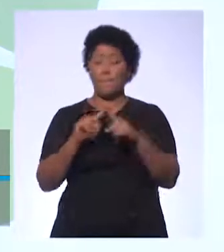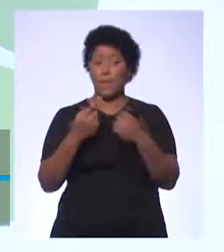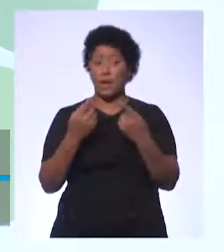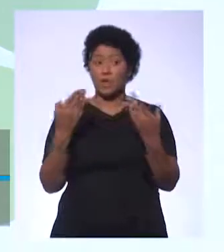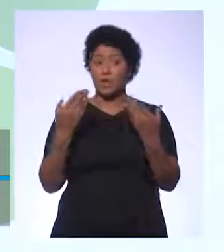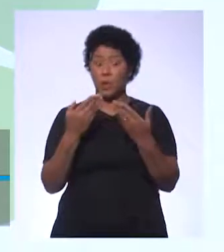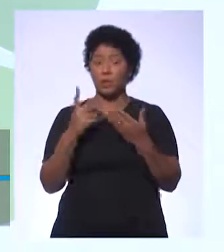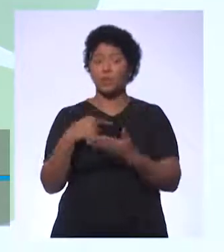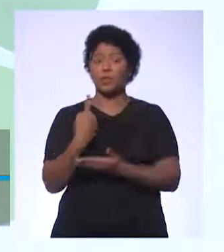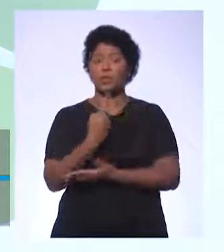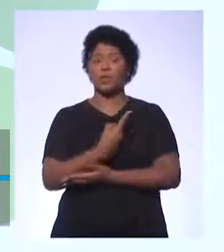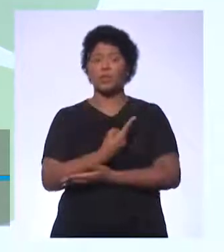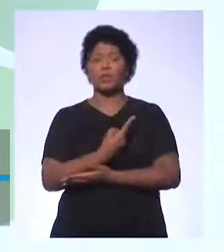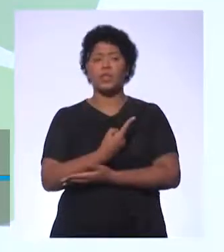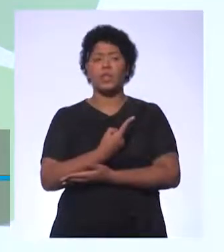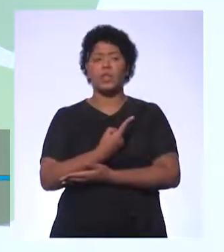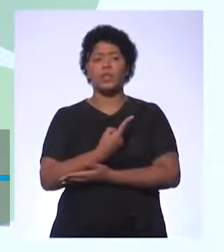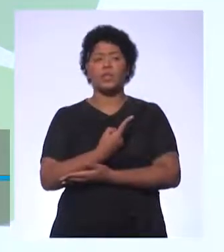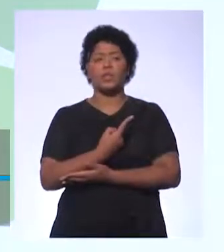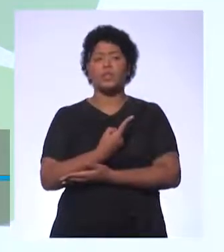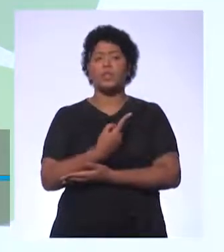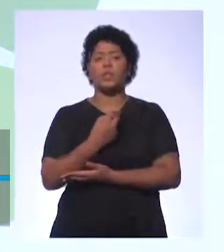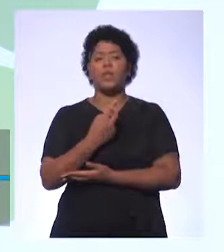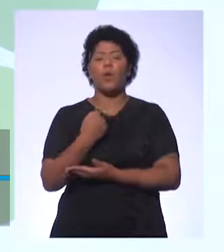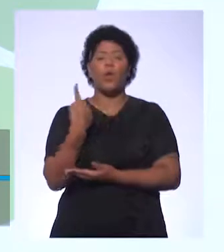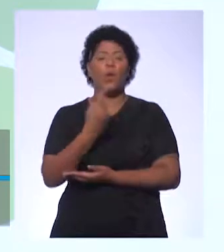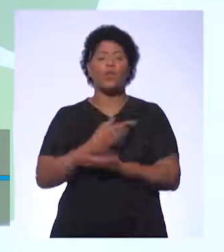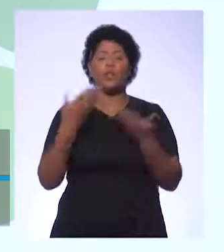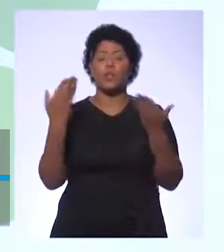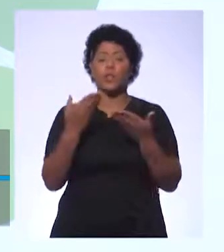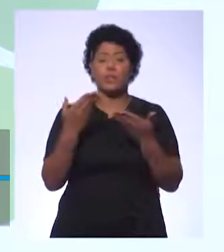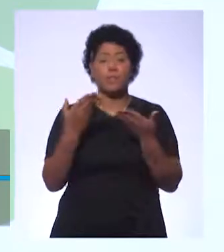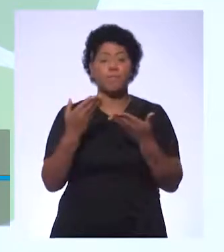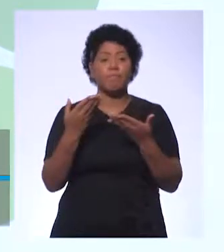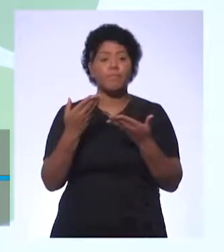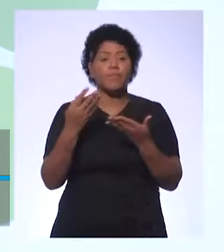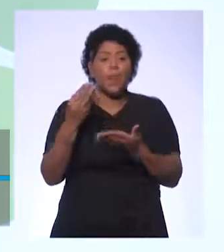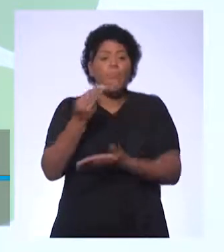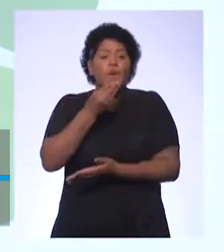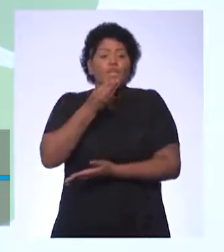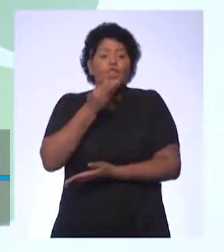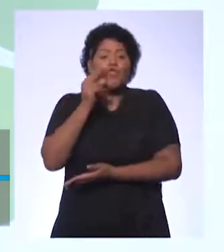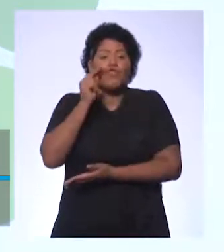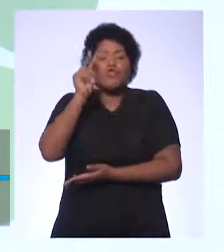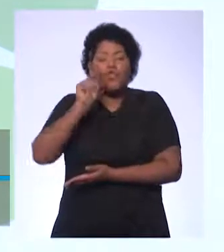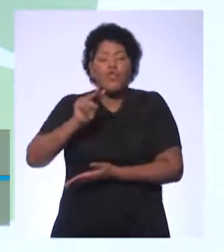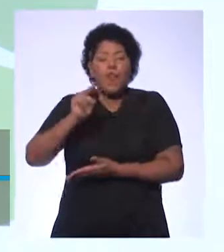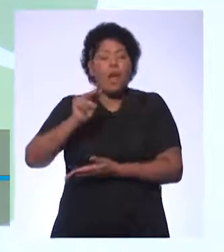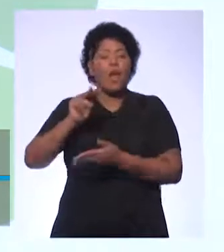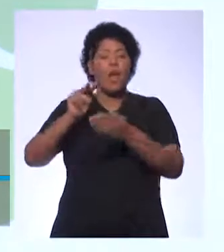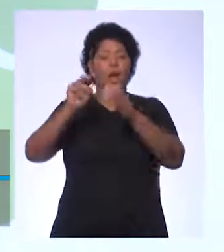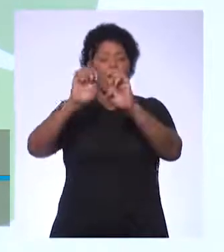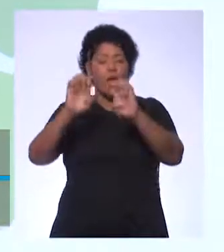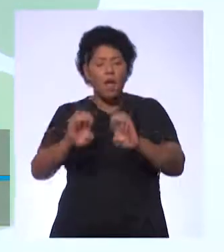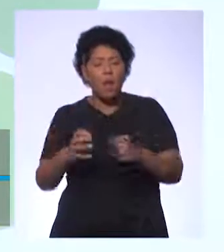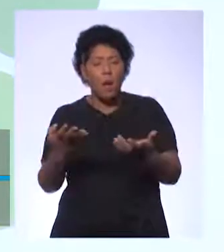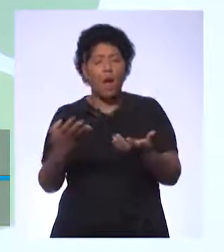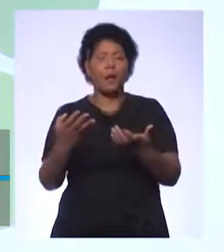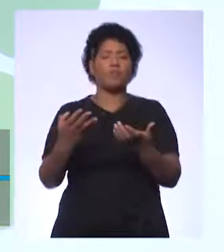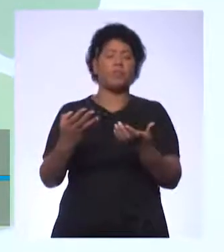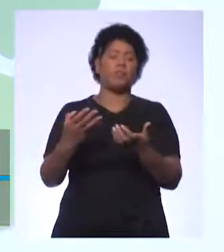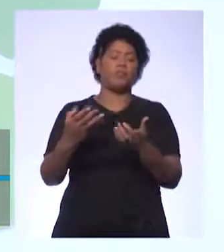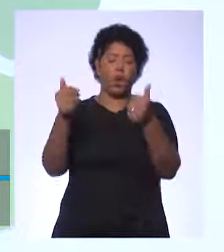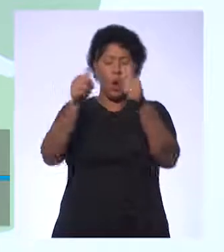oportunidade de experimentar obras como essas muito importantes de outras formas, de outros suportes. Então, daí está a importância de valorizar